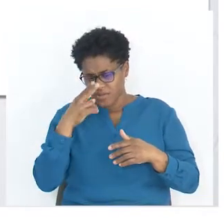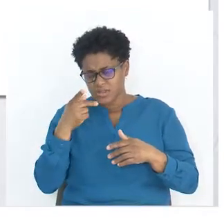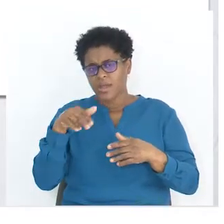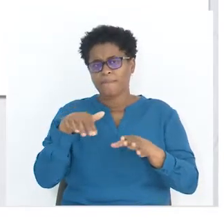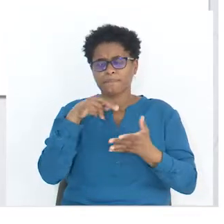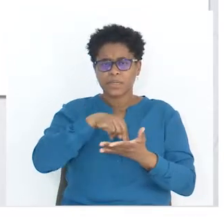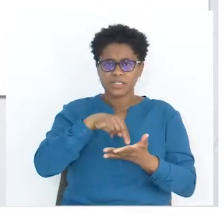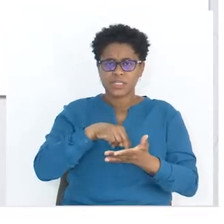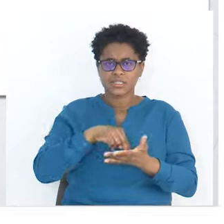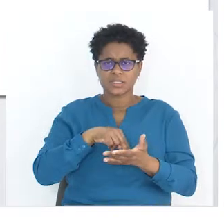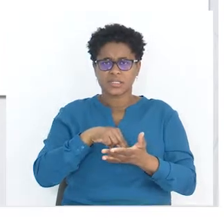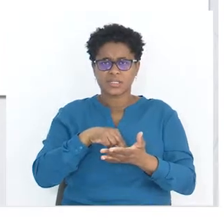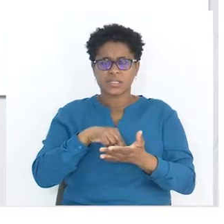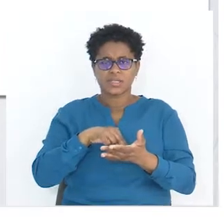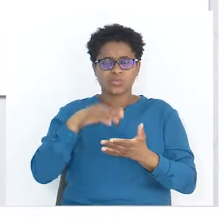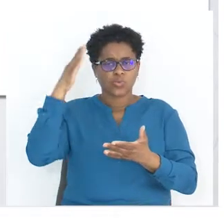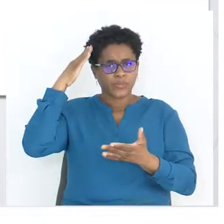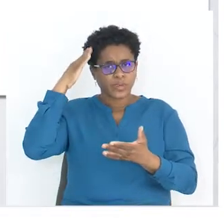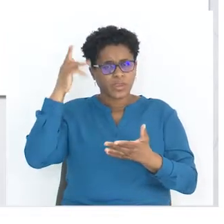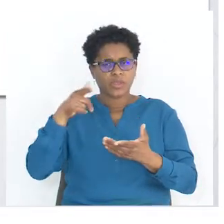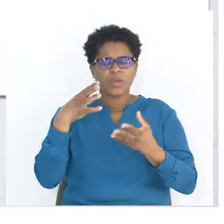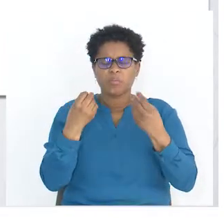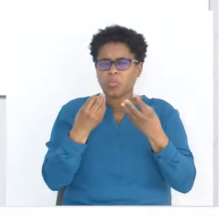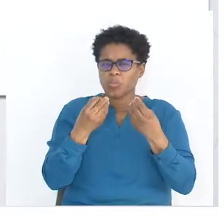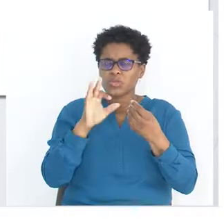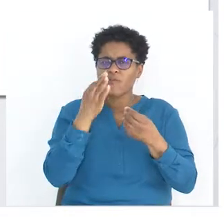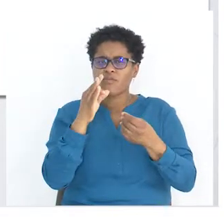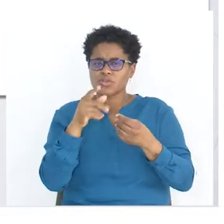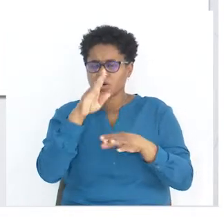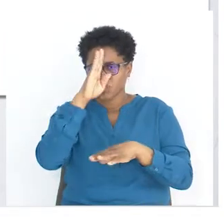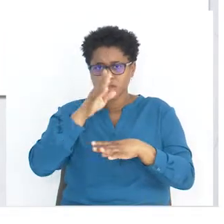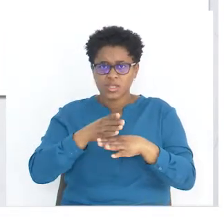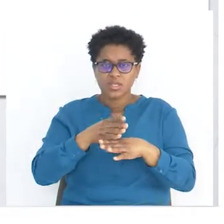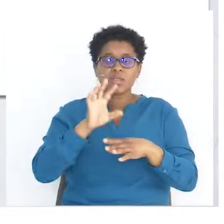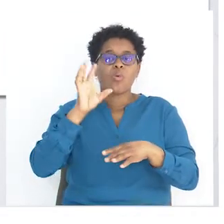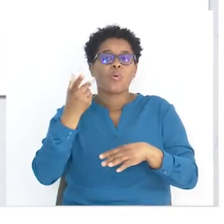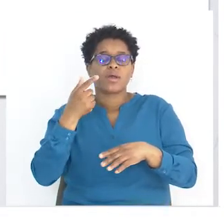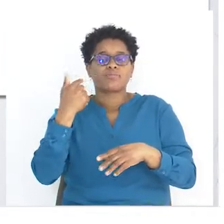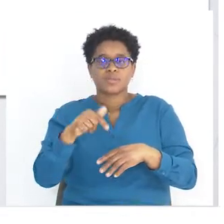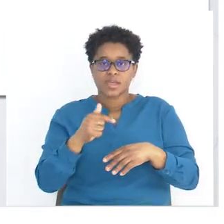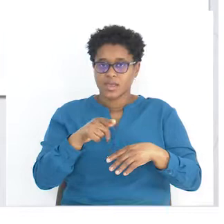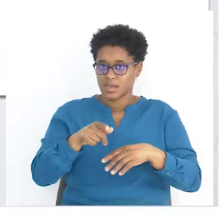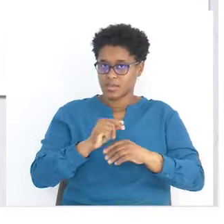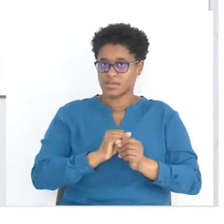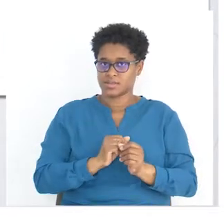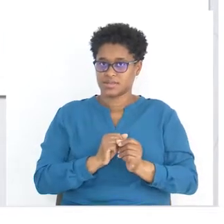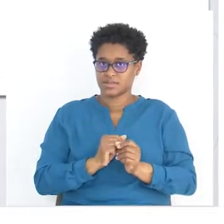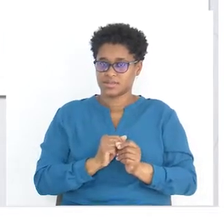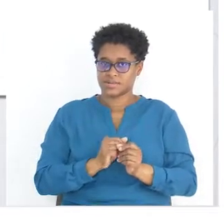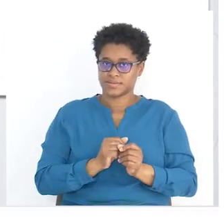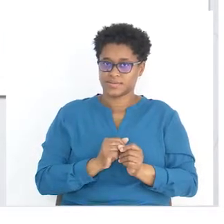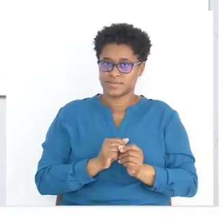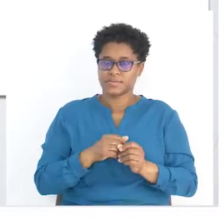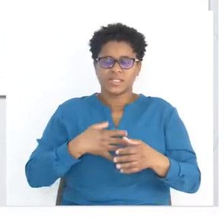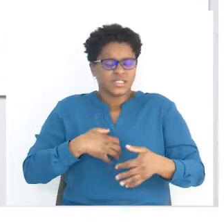reforçam a sua presença no cérebro. Várias disfunções ocorrem quando existe déficit,